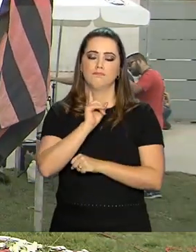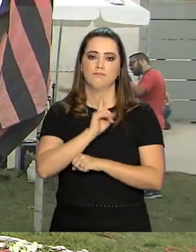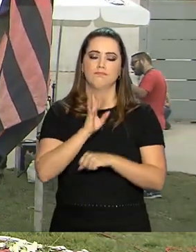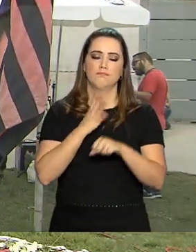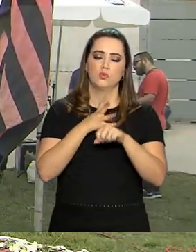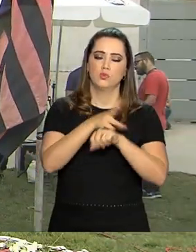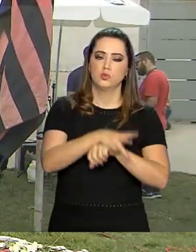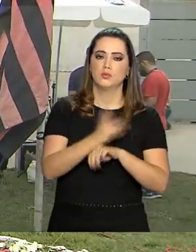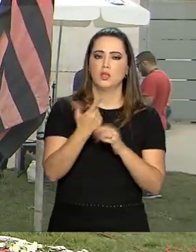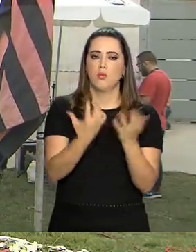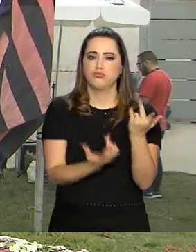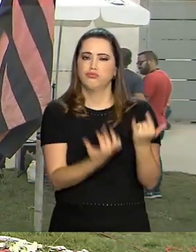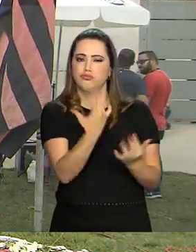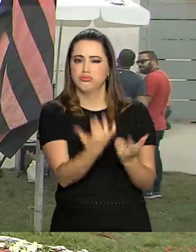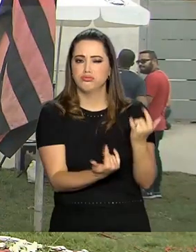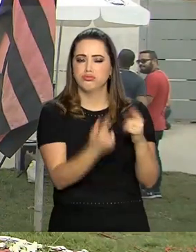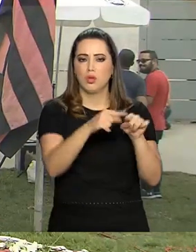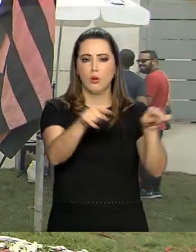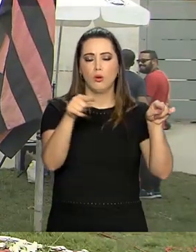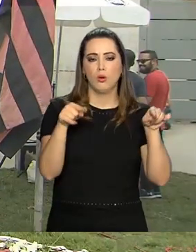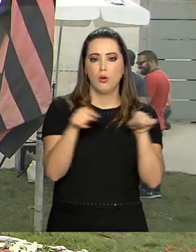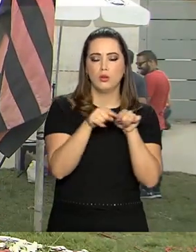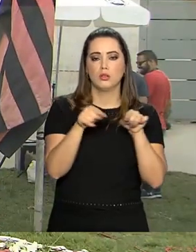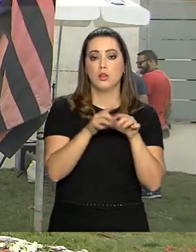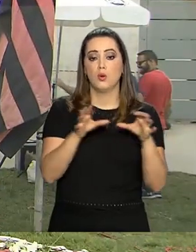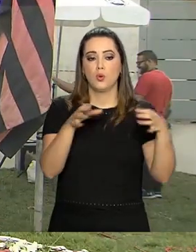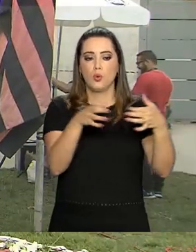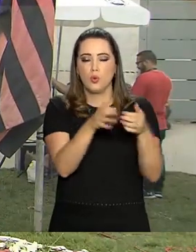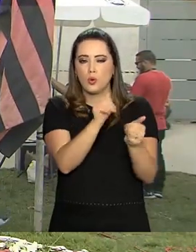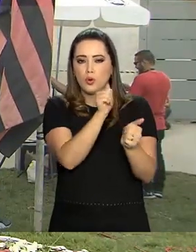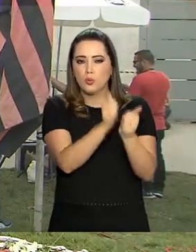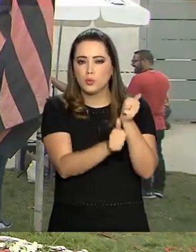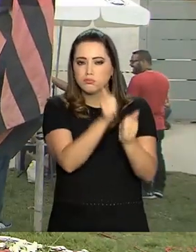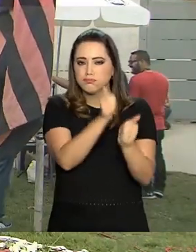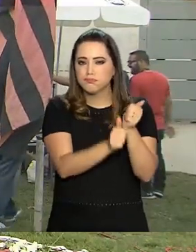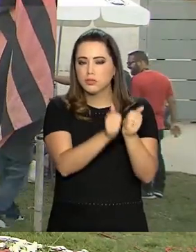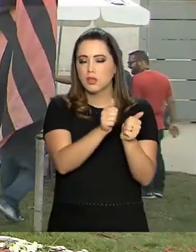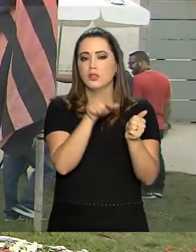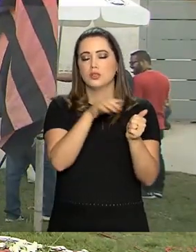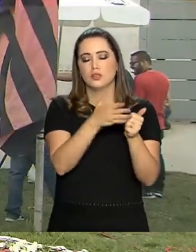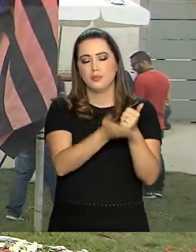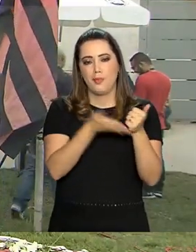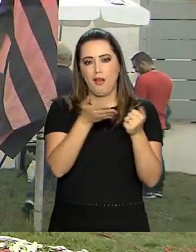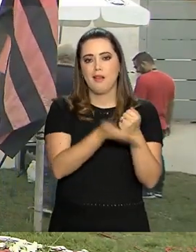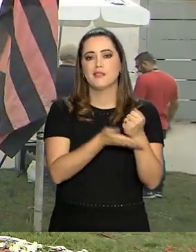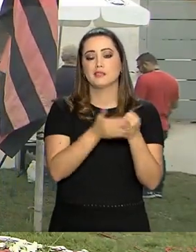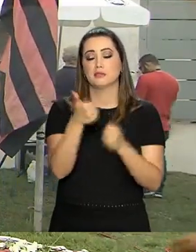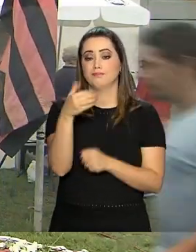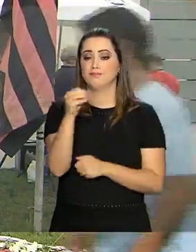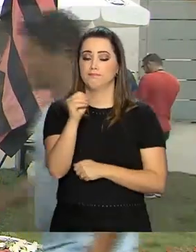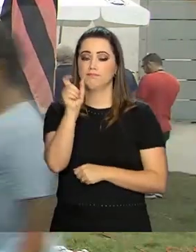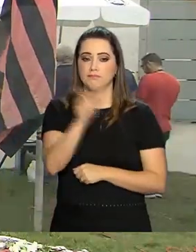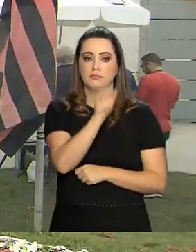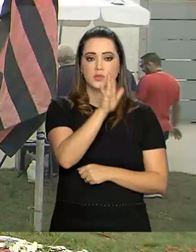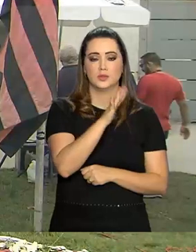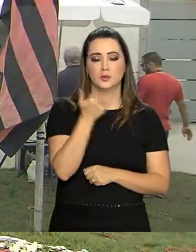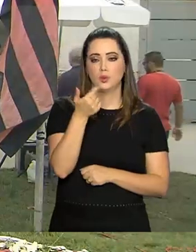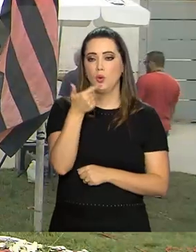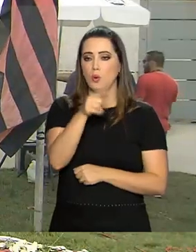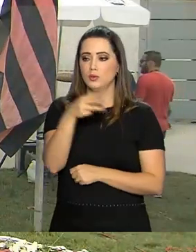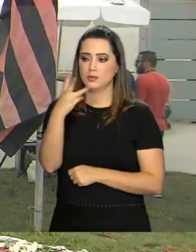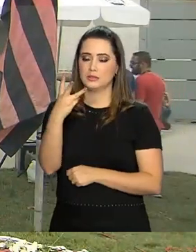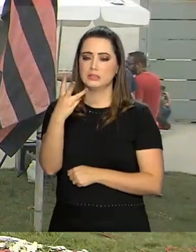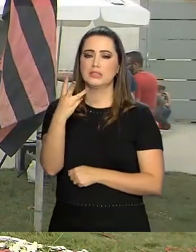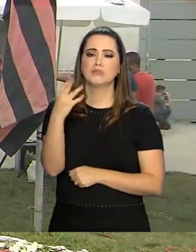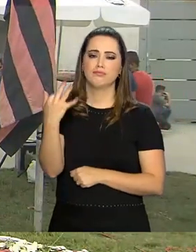incêndio atingiu um alojamento onde estavam jogadores da divisão de base do clube. 10 pessoas acabaram morrendo e outras 3 ficaram feridas